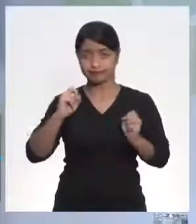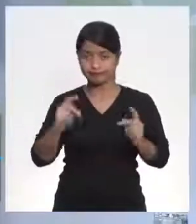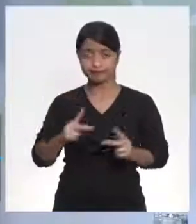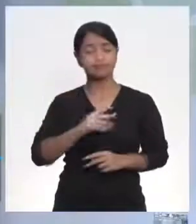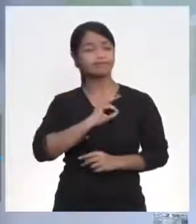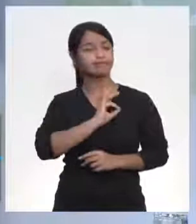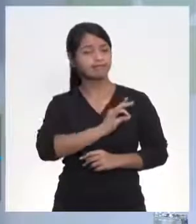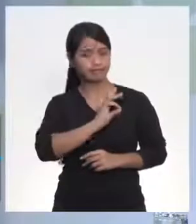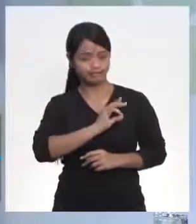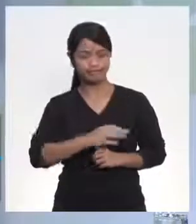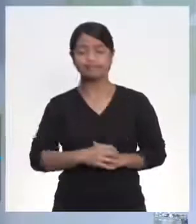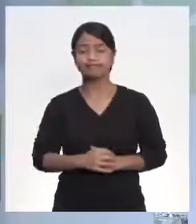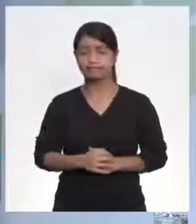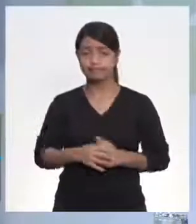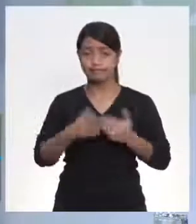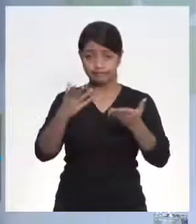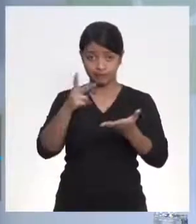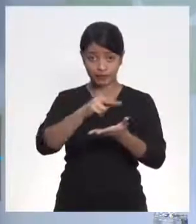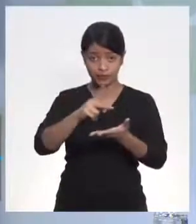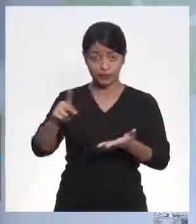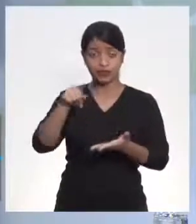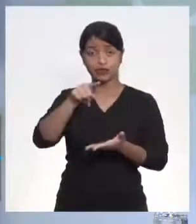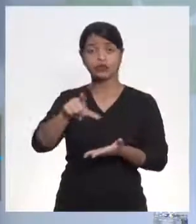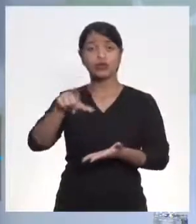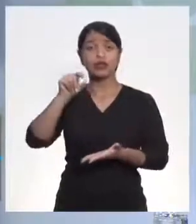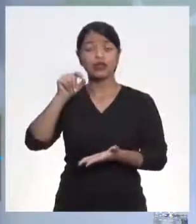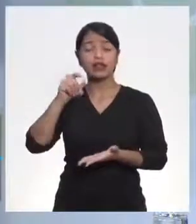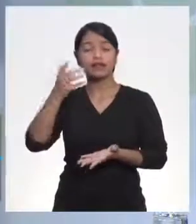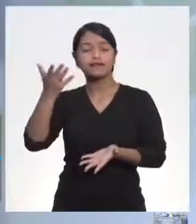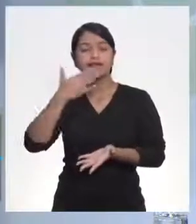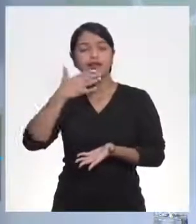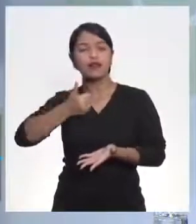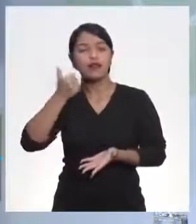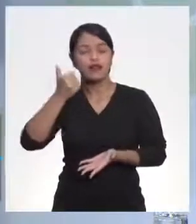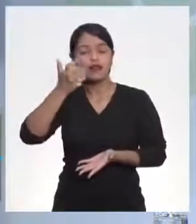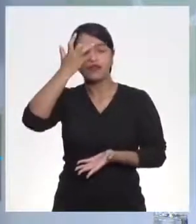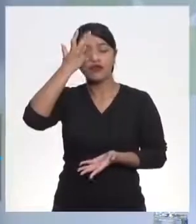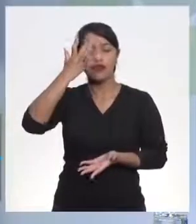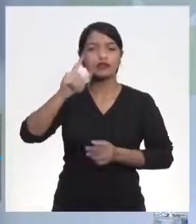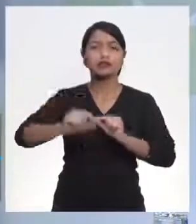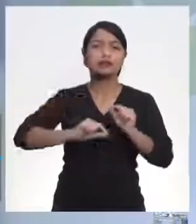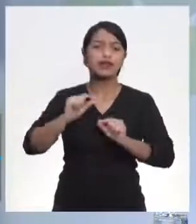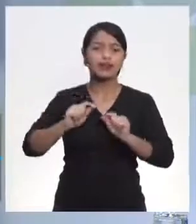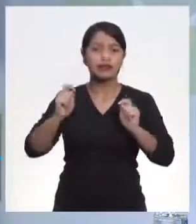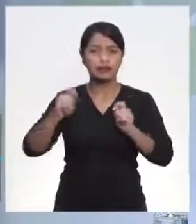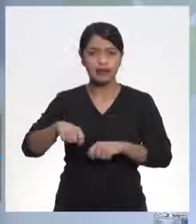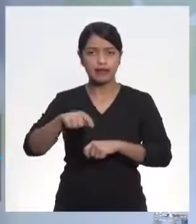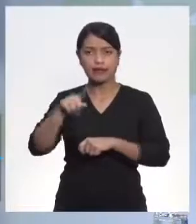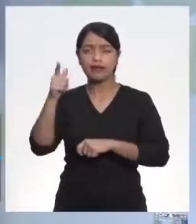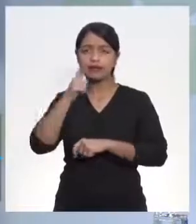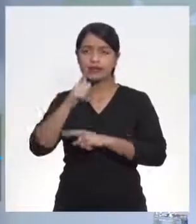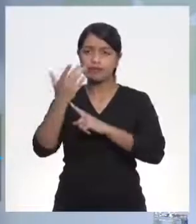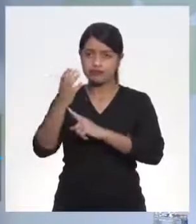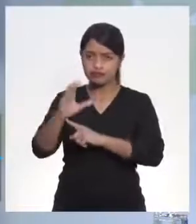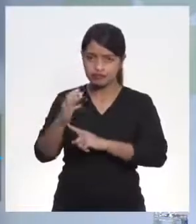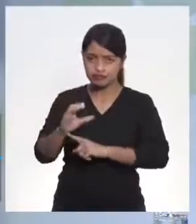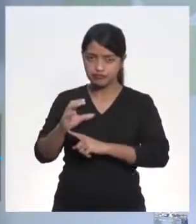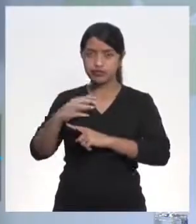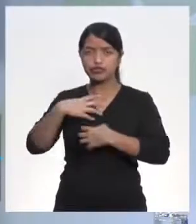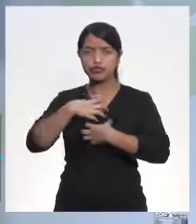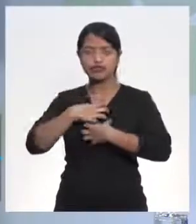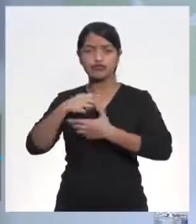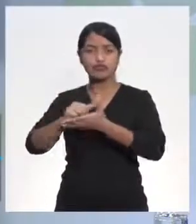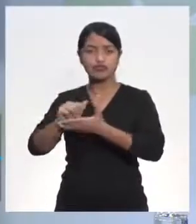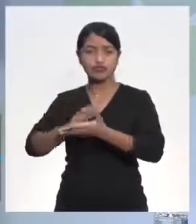principalmente, professor, veja o que é mais fácil, né? O que é mais fácil para todo mundo ali conseguir publicar, conseguir fazer, conseguir